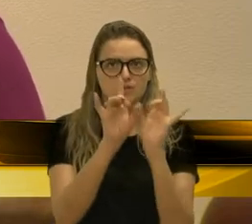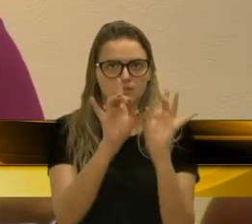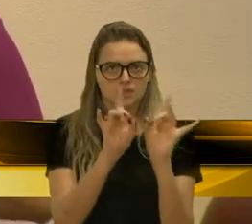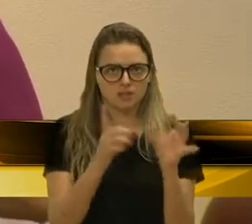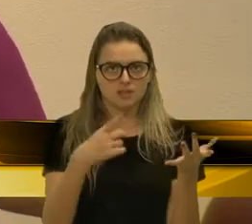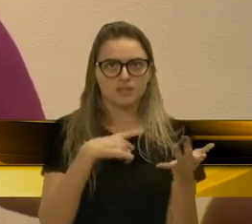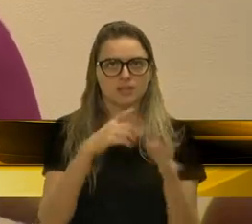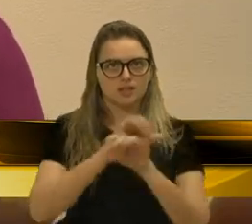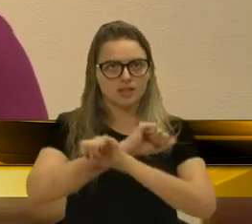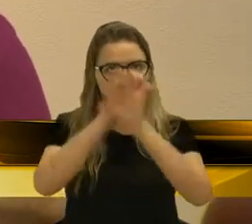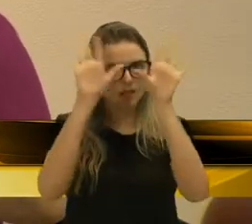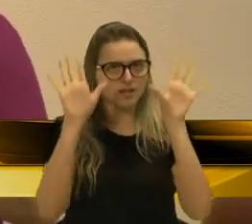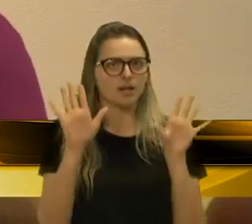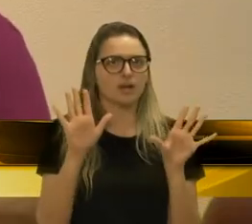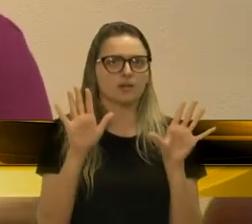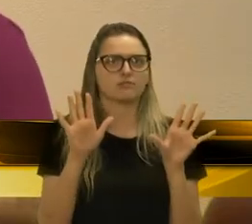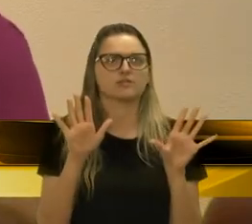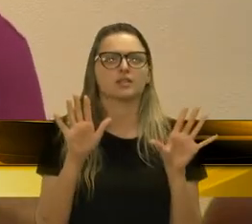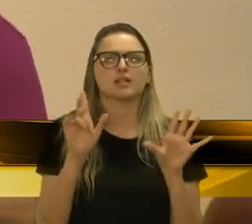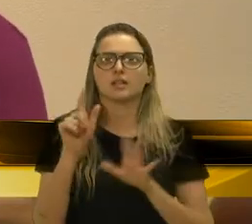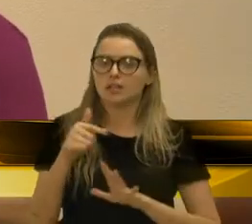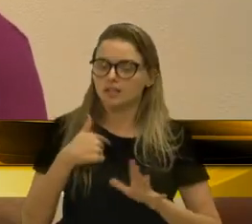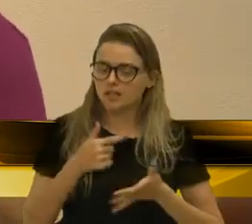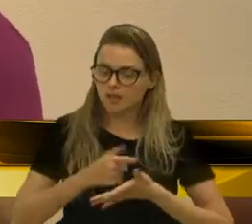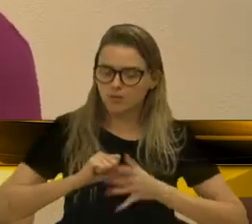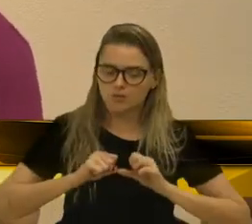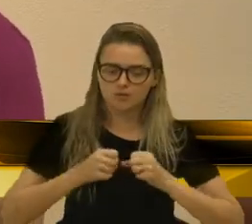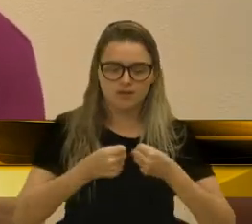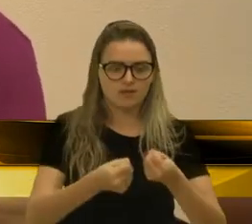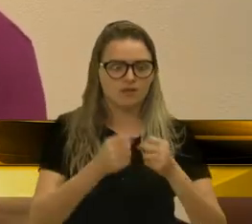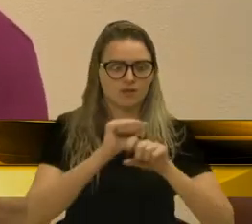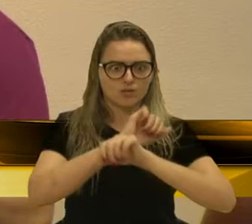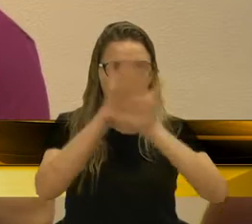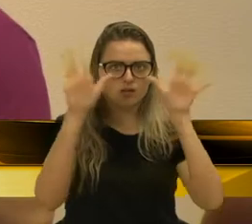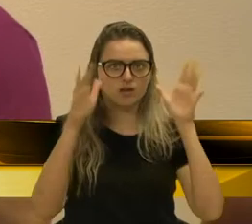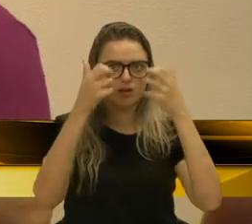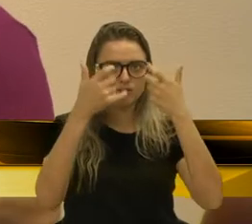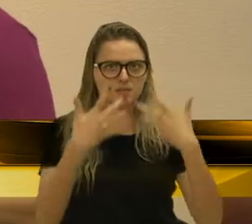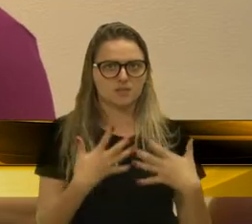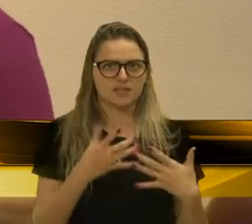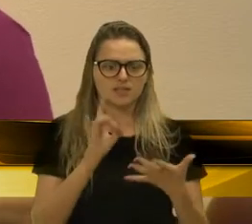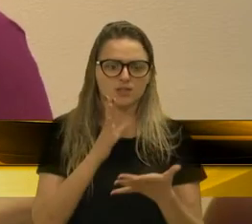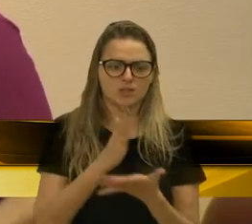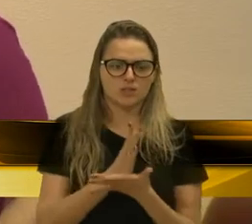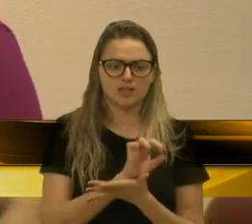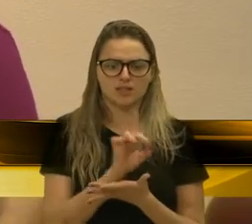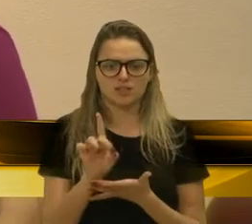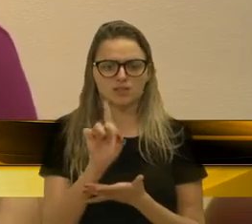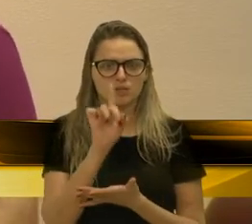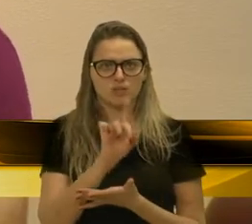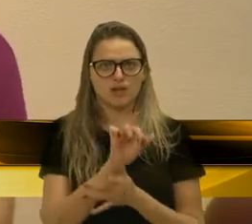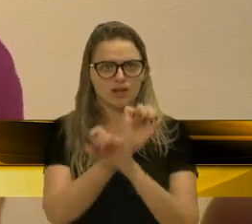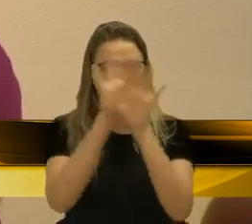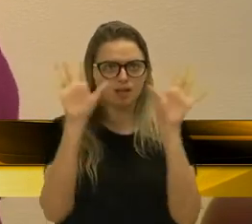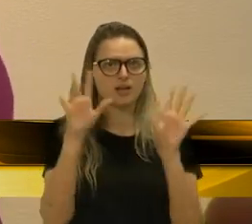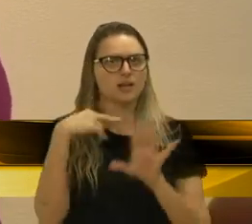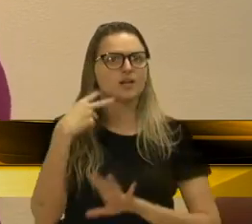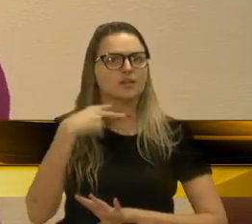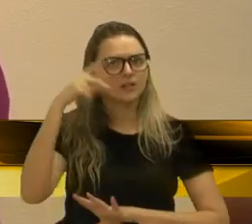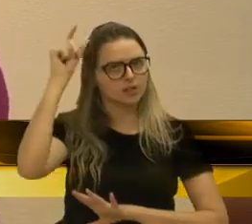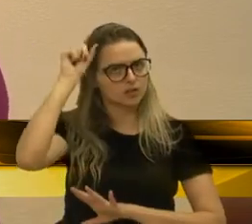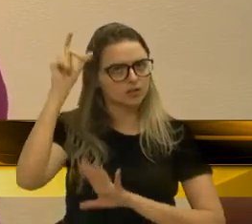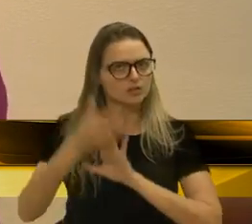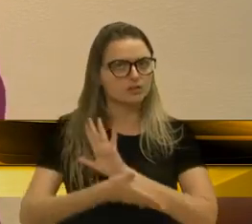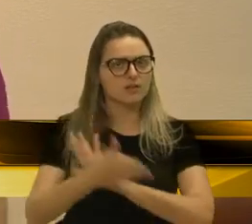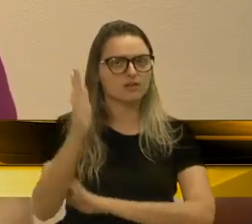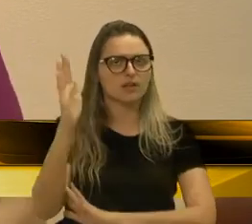haja transparência. Tenho sido defensor da transparência, e transparência pela metade não é transparência. Vereador Chico Guerra, na